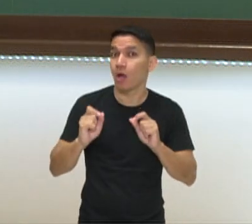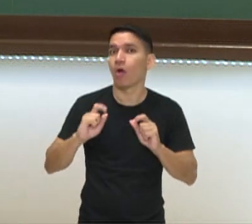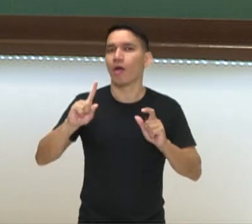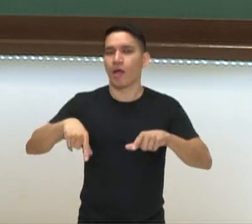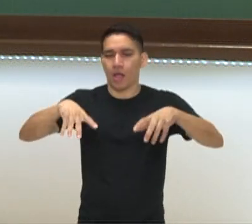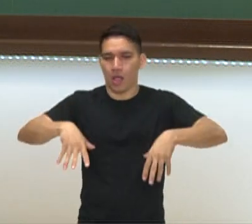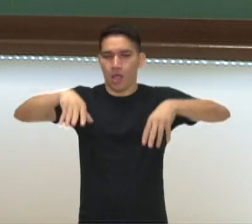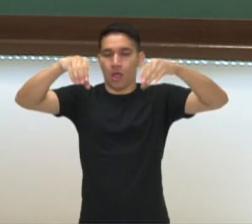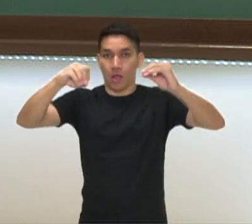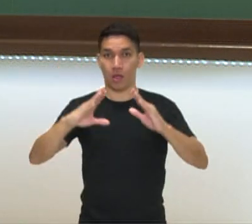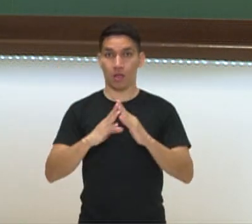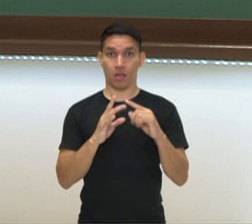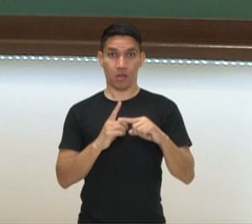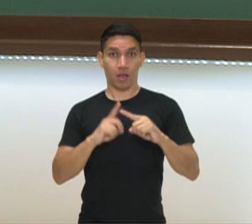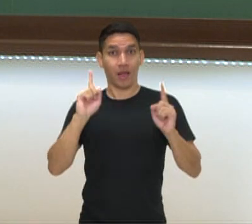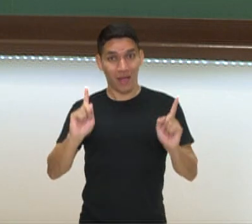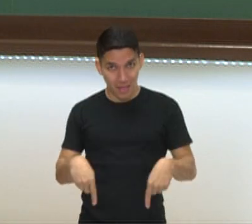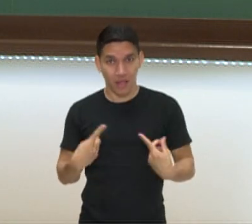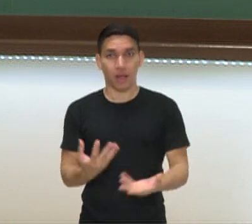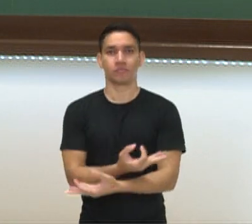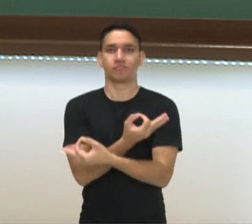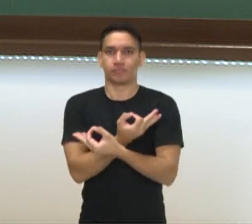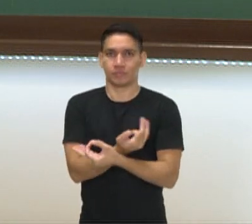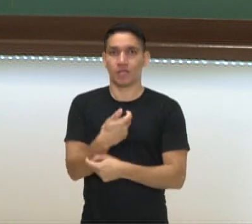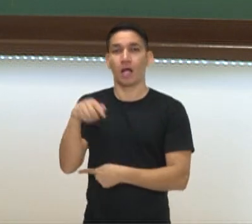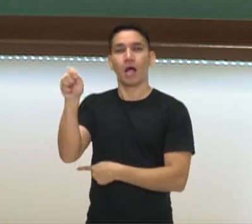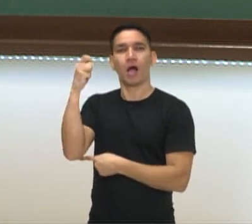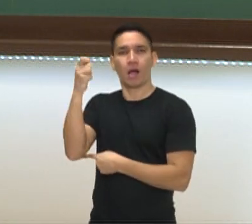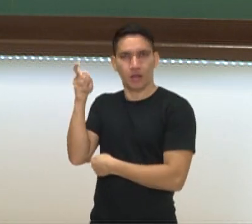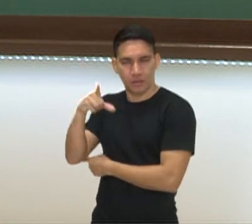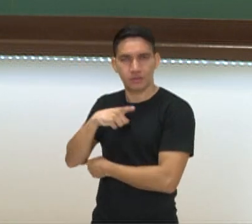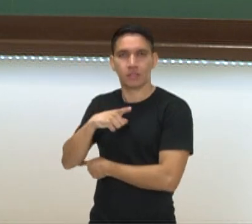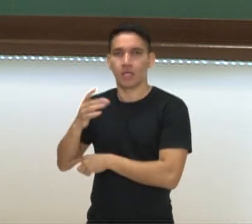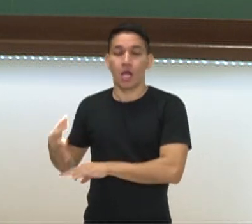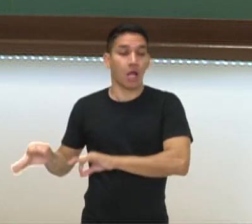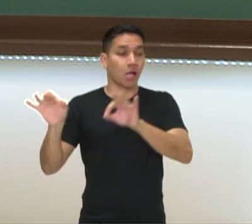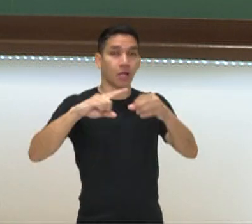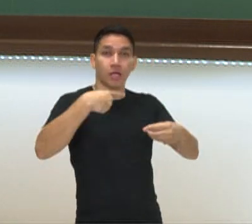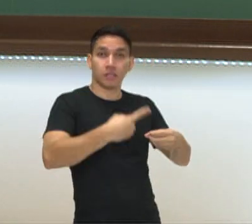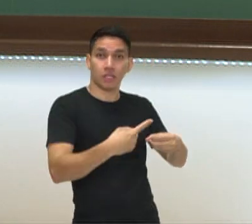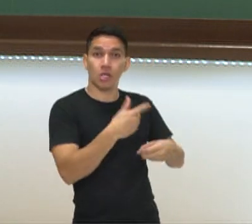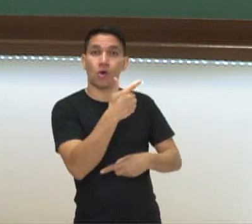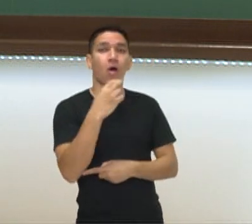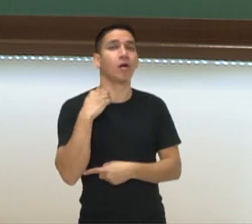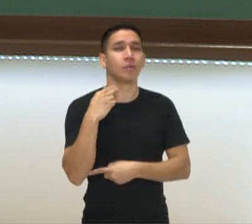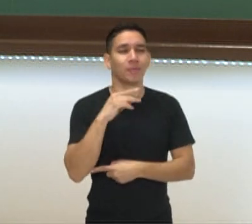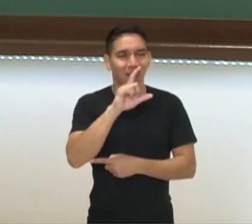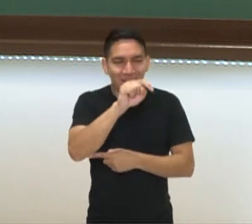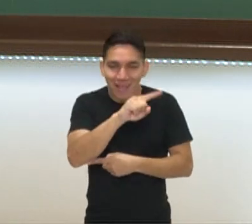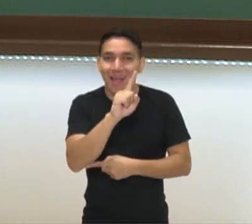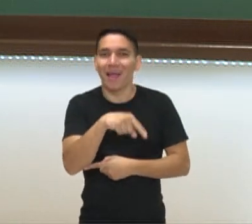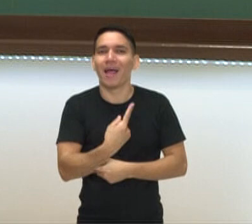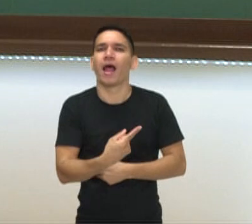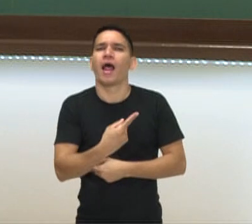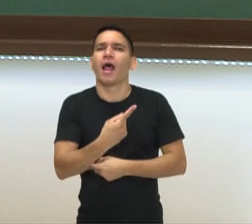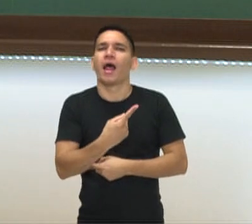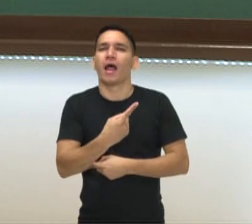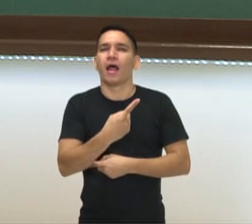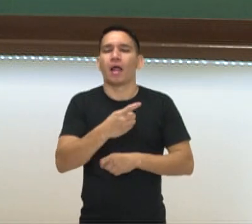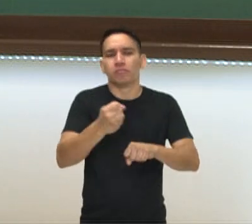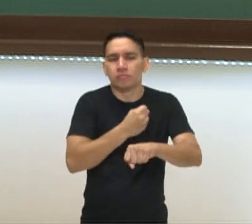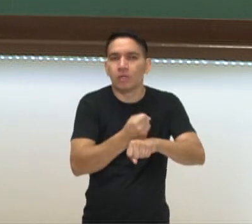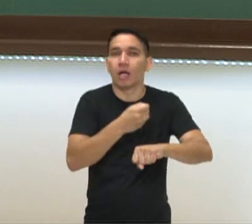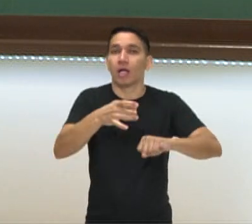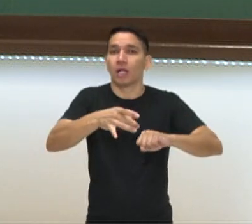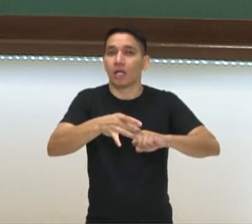templo budista tibetano que está na Serra Gaúcha. Fomos para Ouro Preto falar da igreja de São Francisco, esculpida pelas